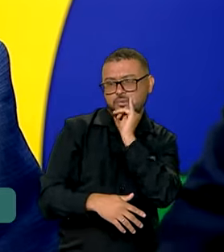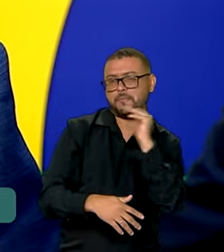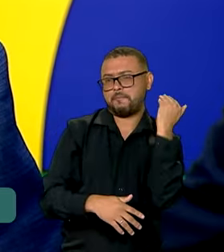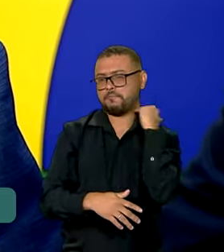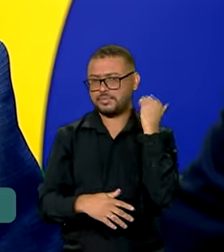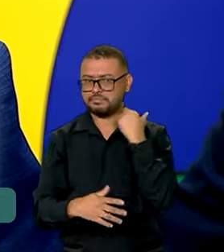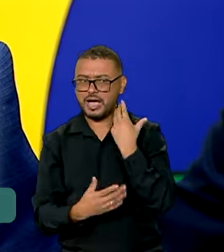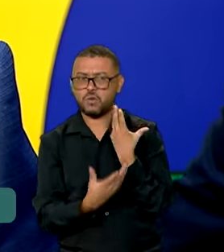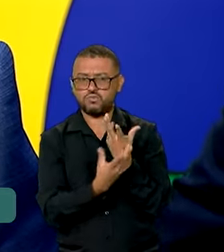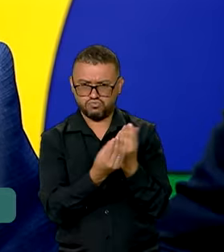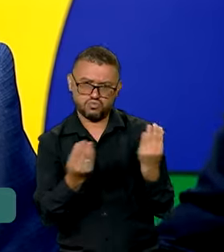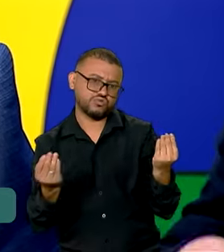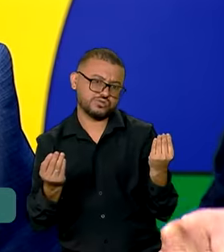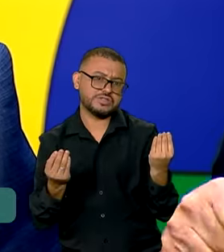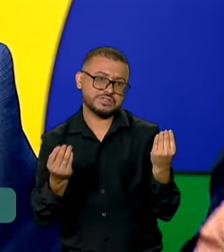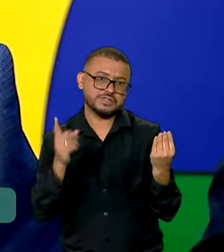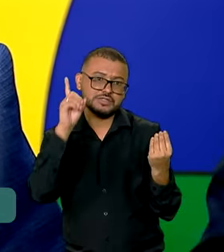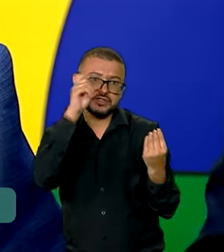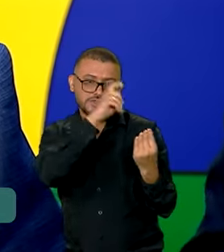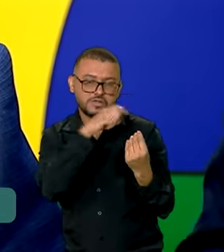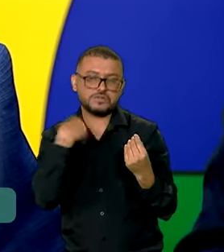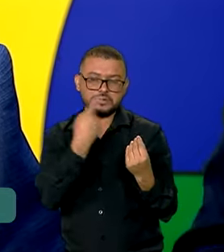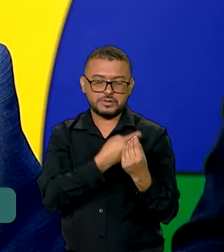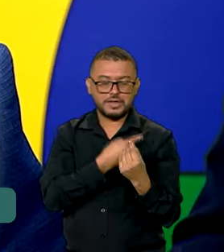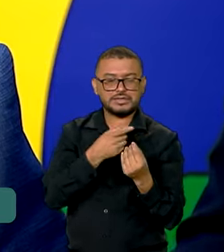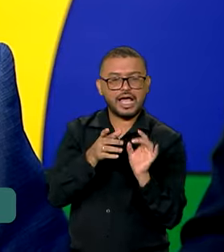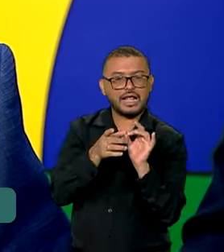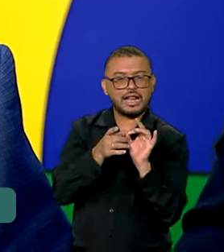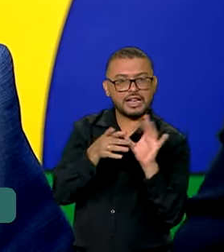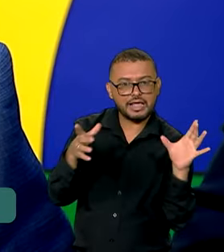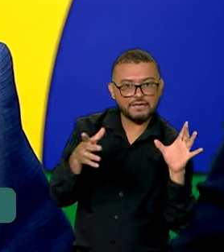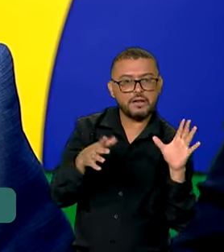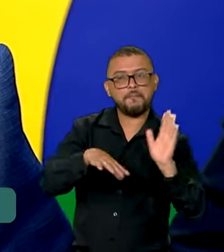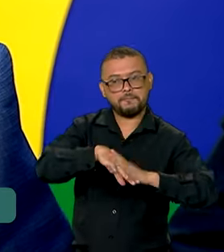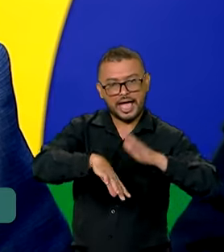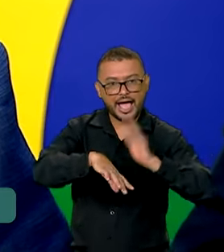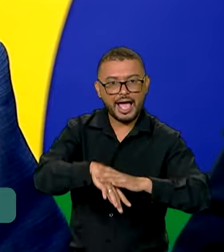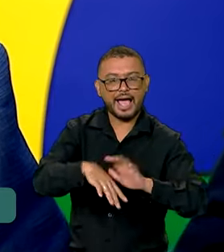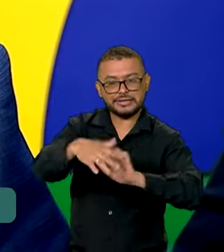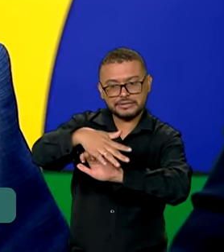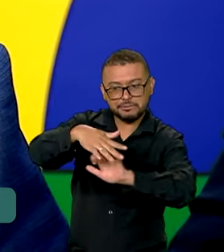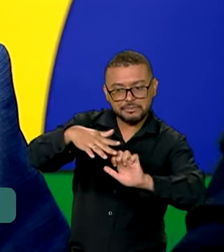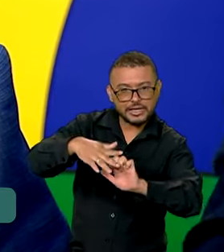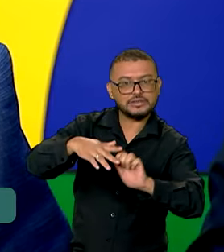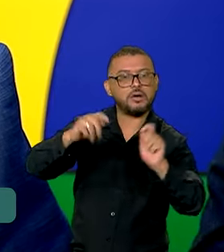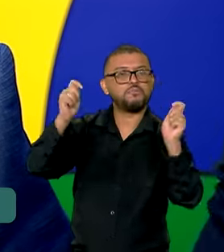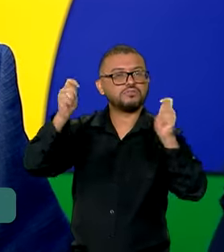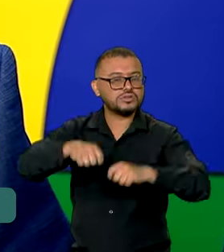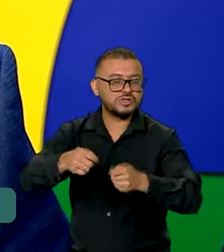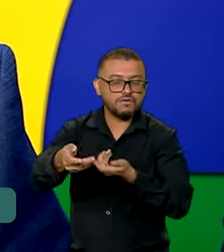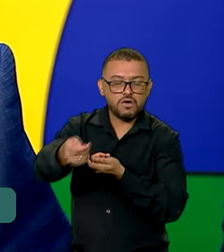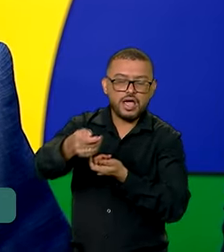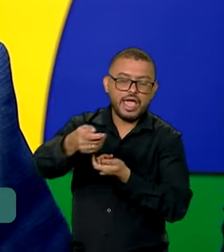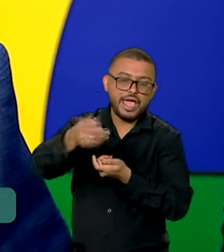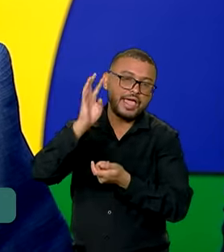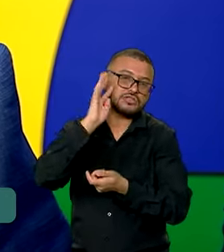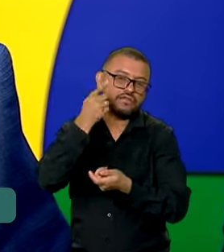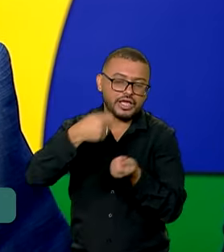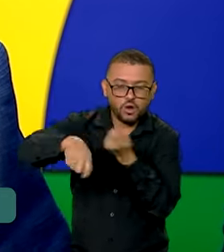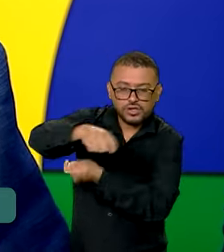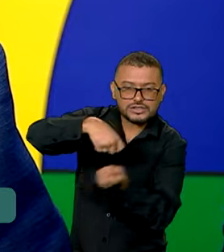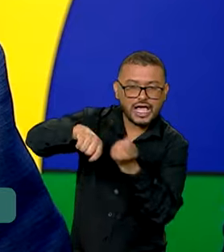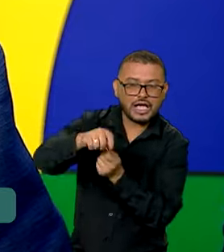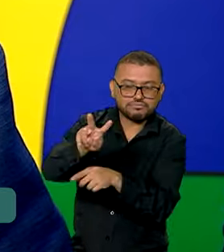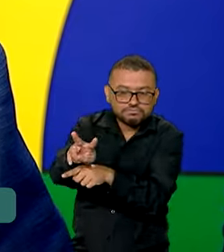bancos, evidentemente que nós vamos permitir que mais empresas possam negociar essas linhas